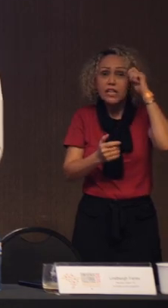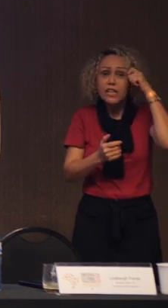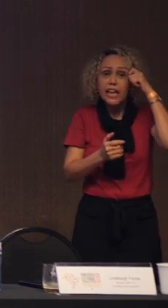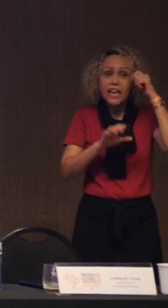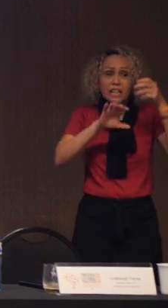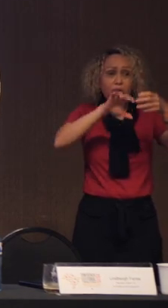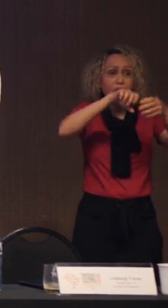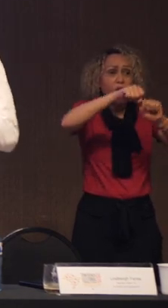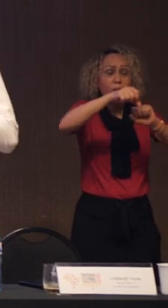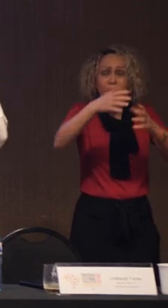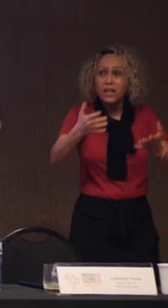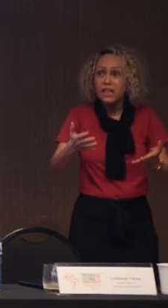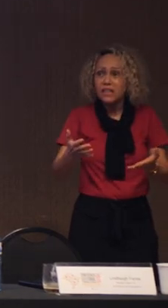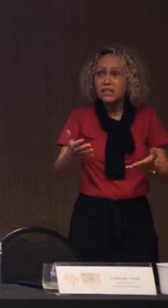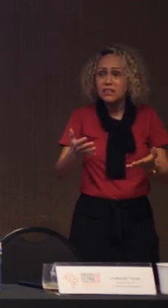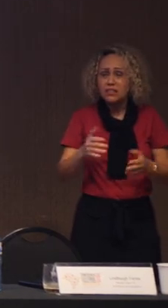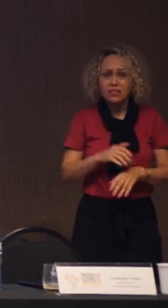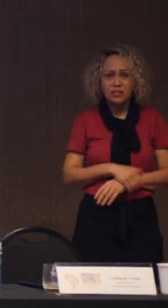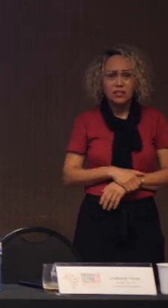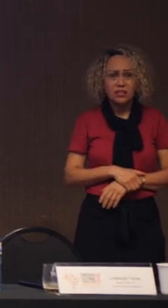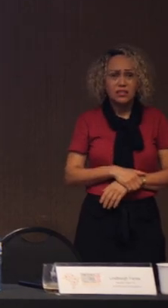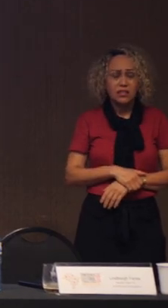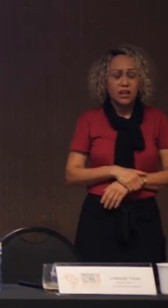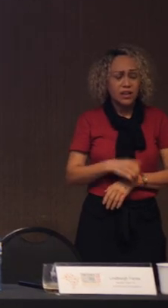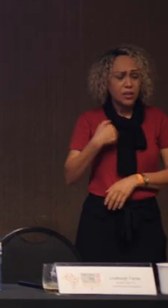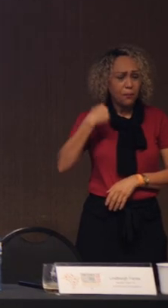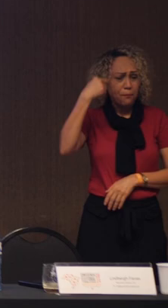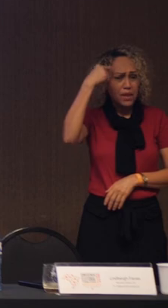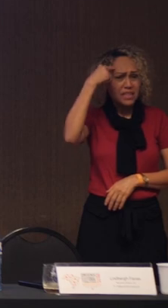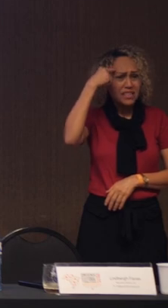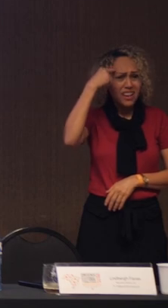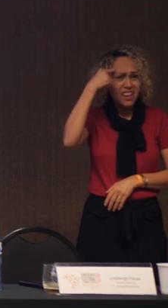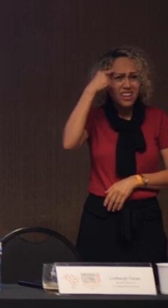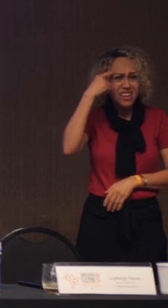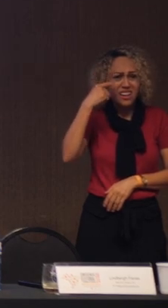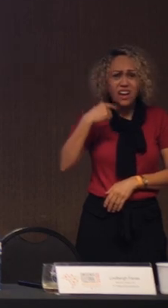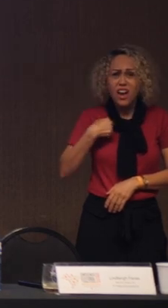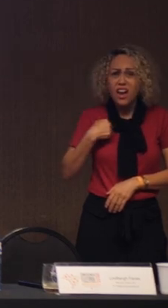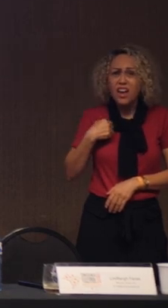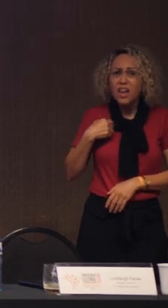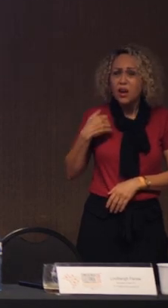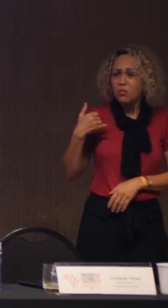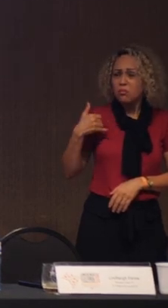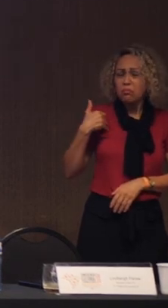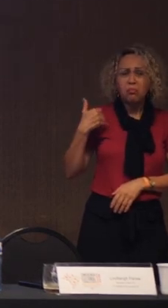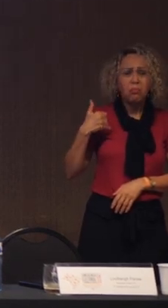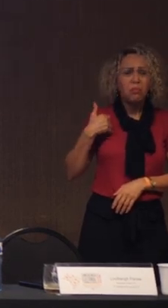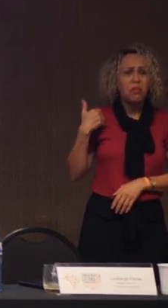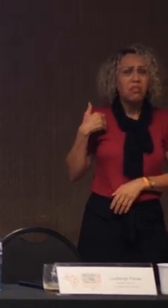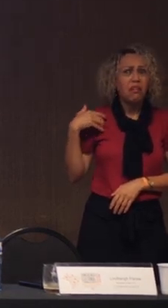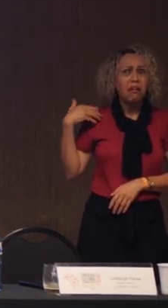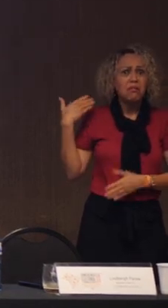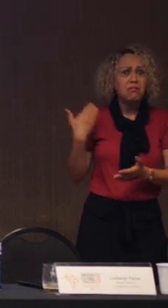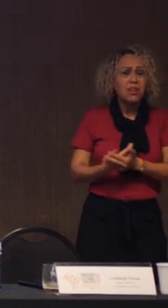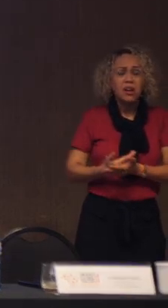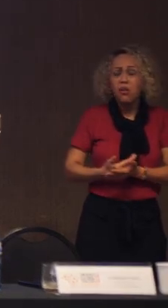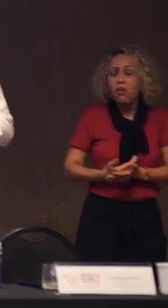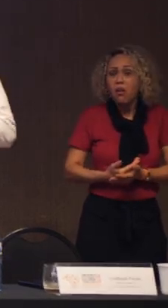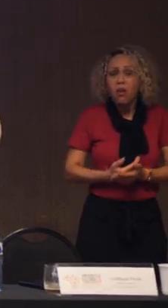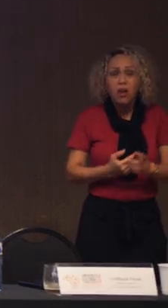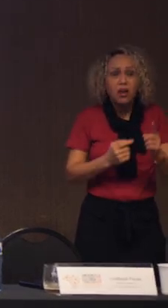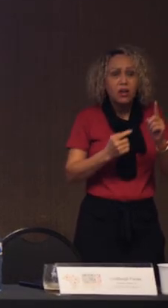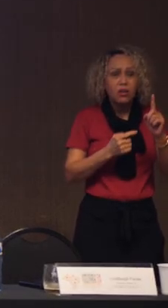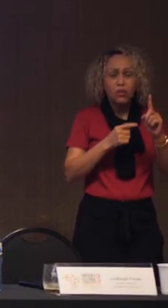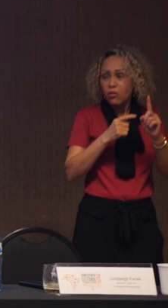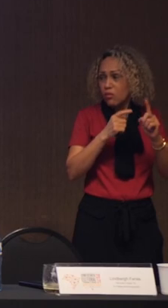eu nunca fui consultado por um médico negro. Então, com todos os problemas que nós temos e mais coisas